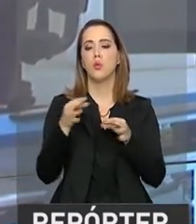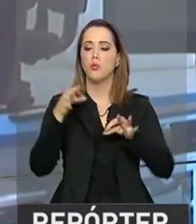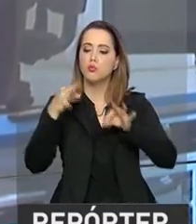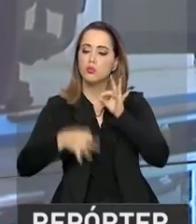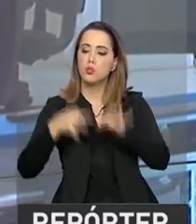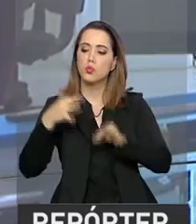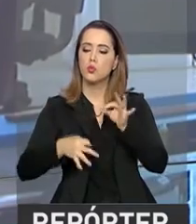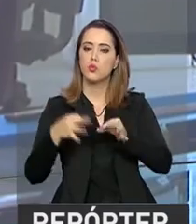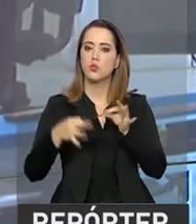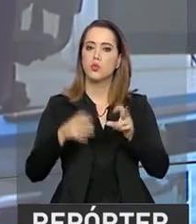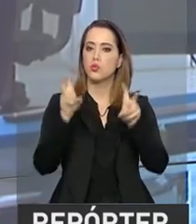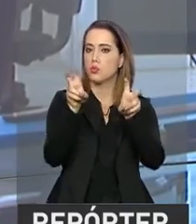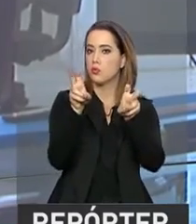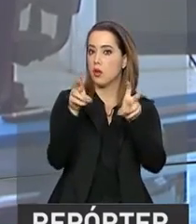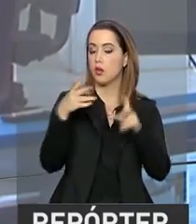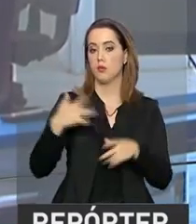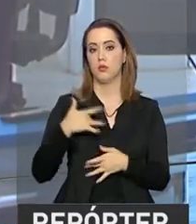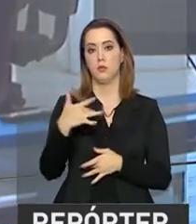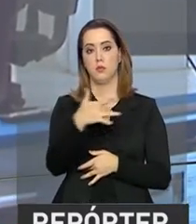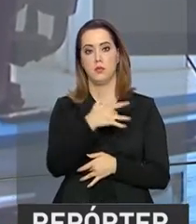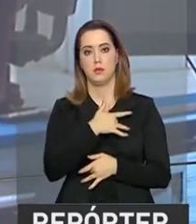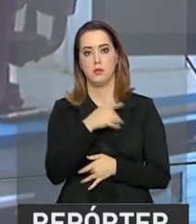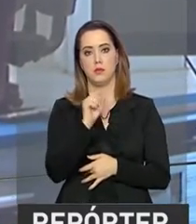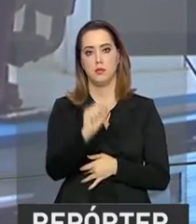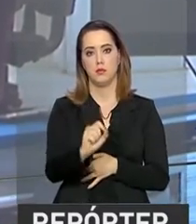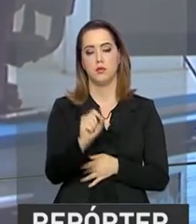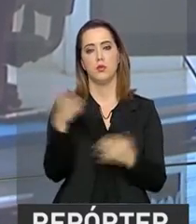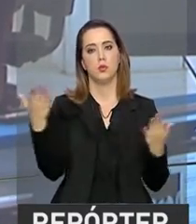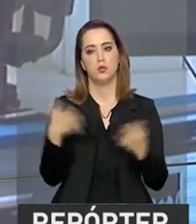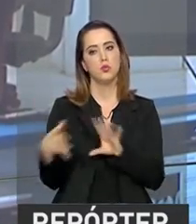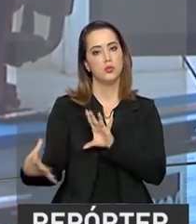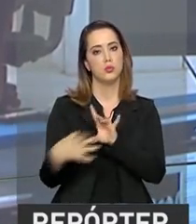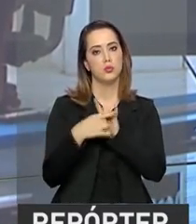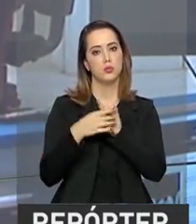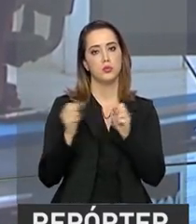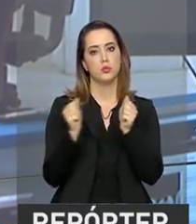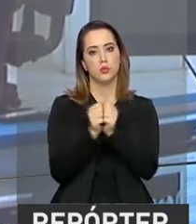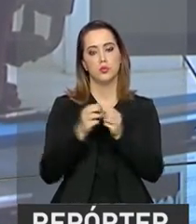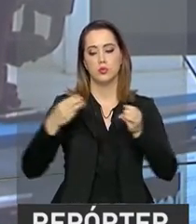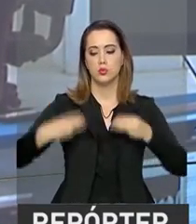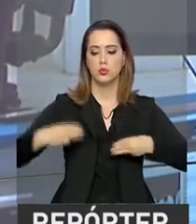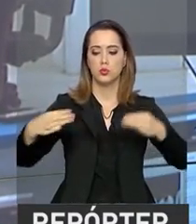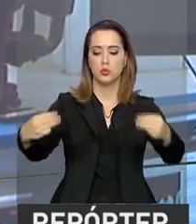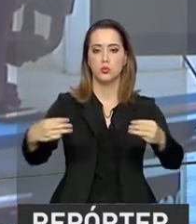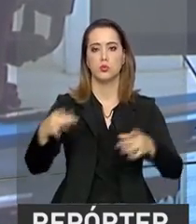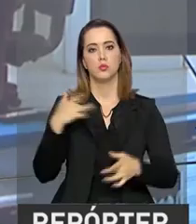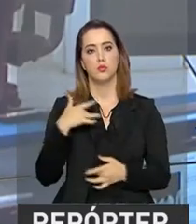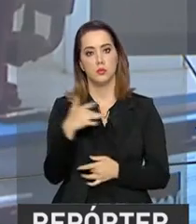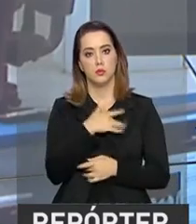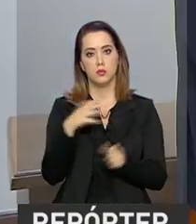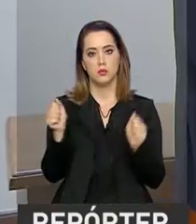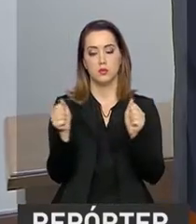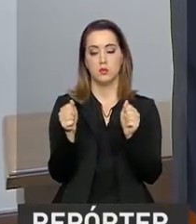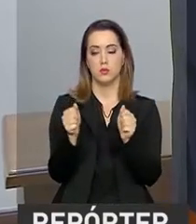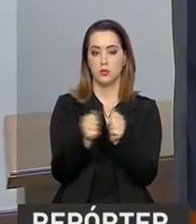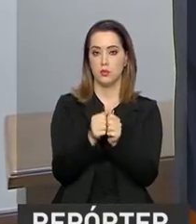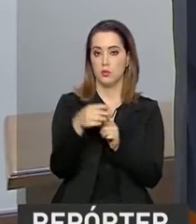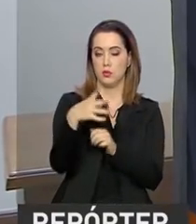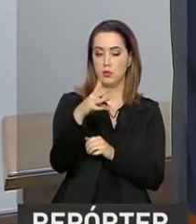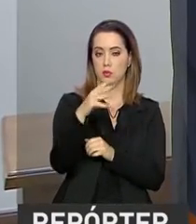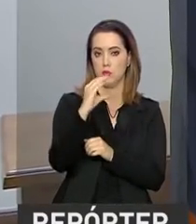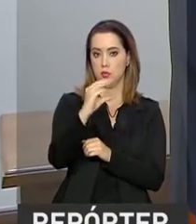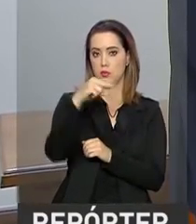relacionadas à saúde é o que prevê uma parceria firmada hoje entre o Ministério da Saúde e o Conselho Nacional de Justiça